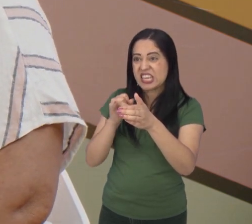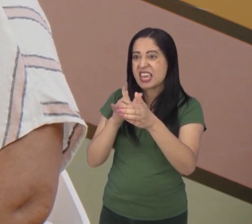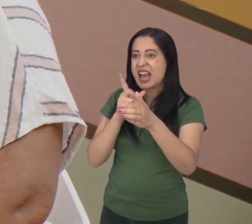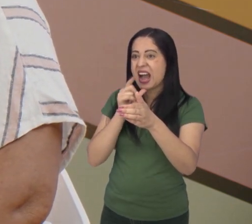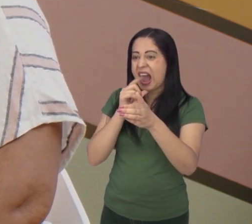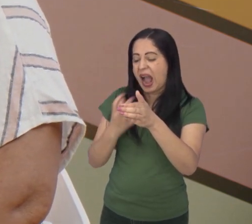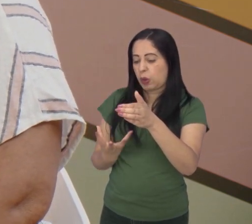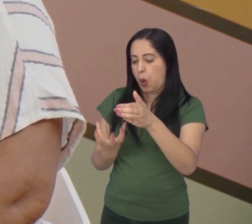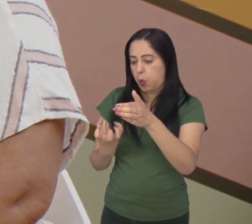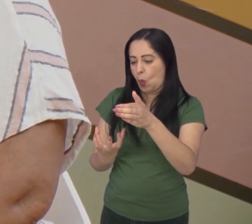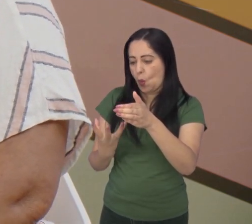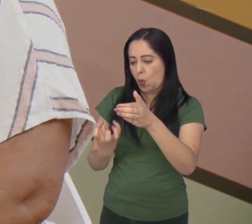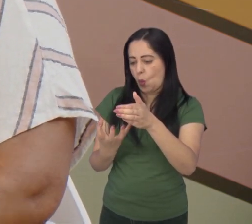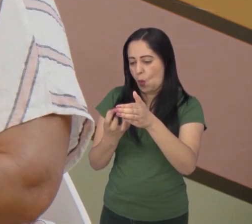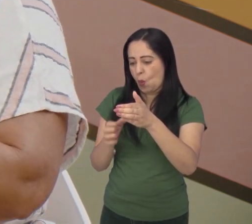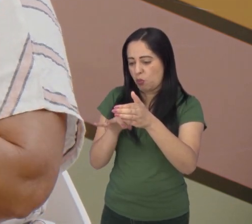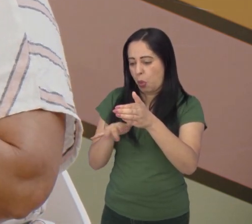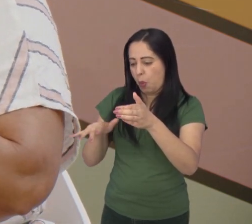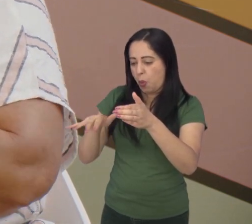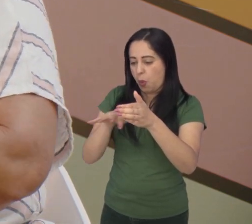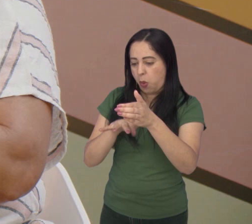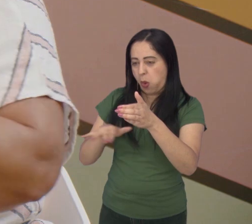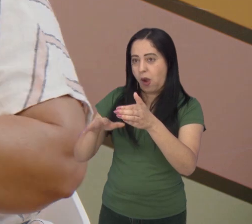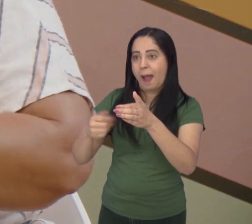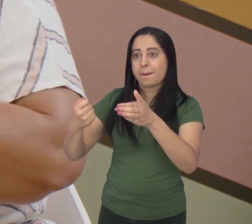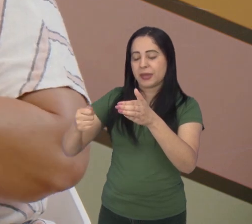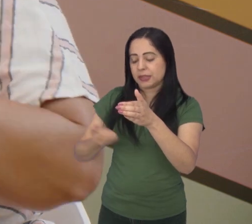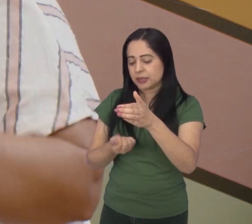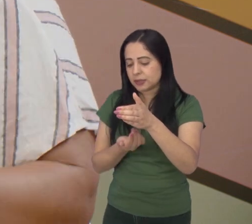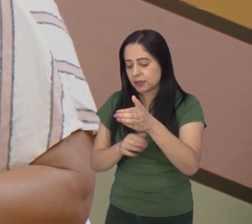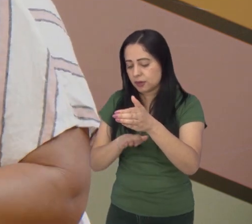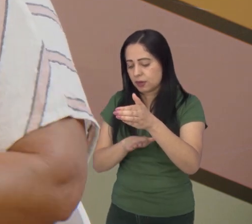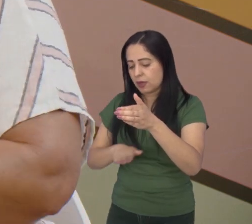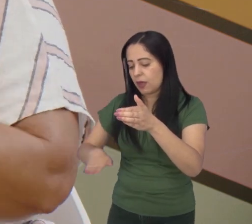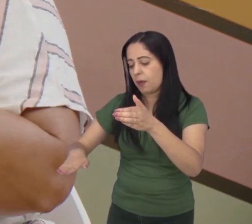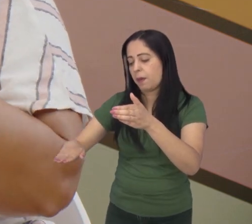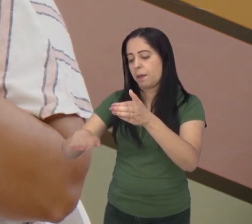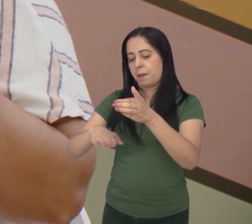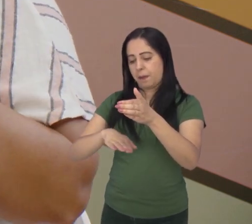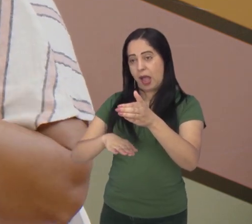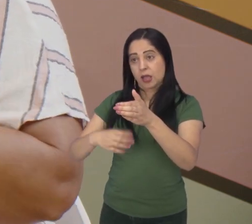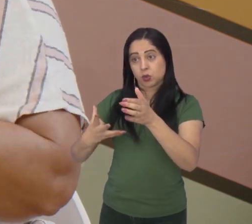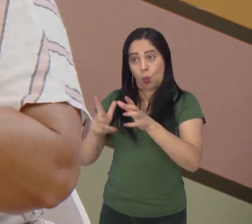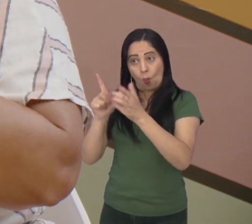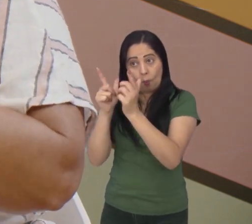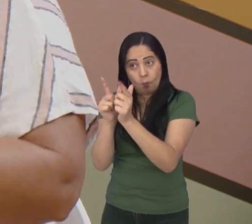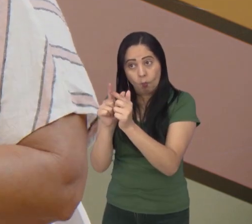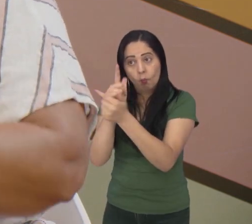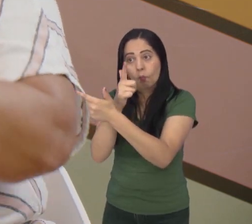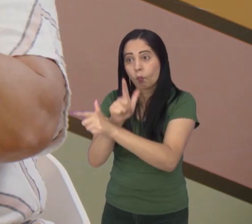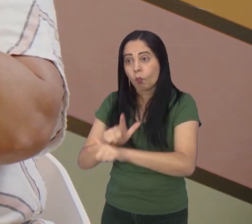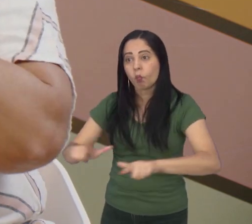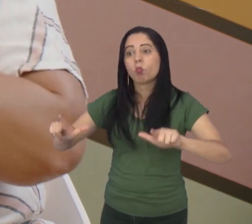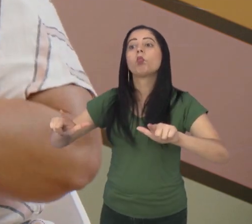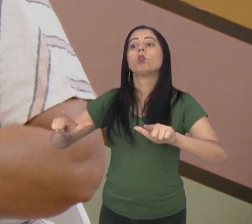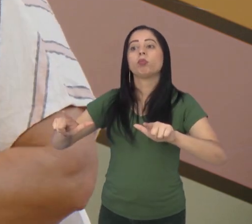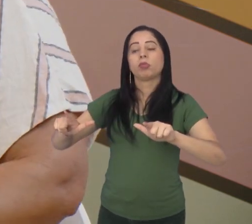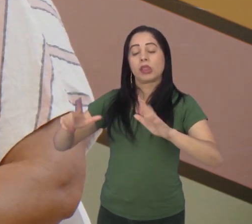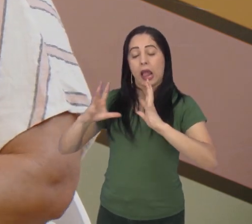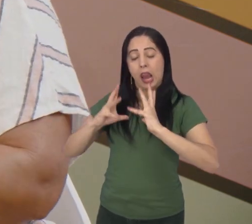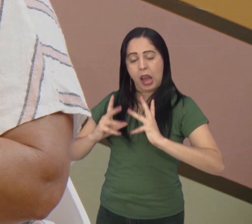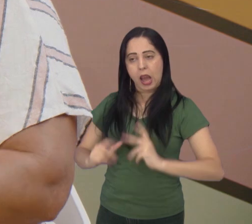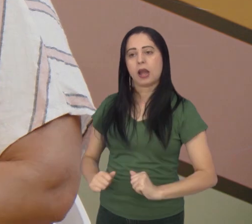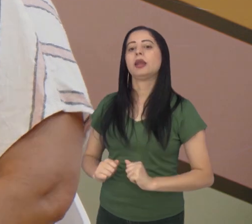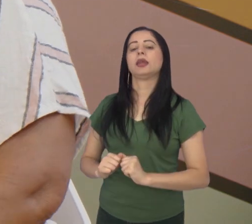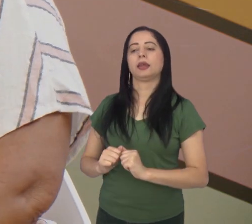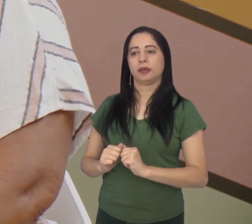fungos e bactérias. Entendi. Então, assim, tem que ter um prato, uma boa drenagem, o vaso tem que estar montado de um jeito que a água realmente